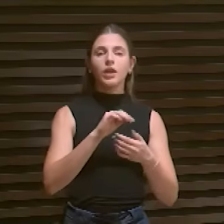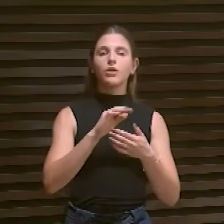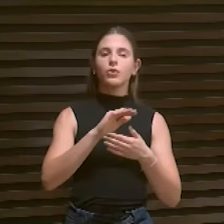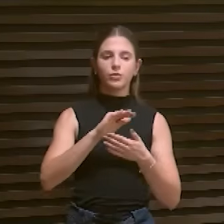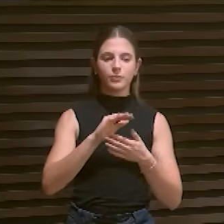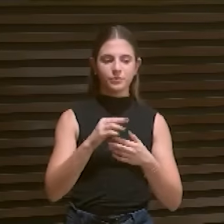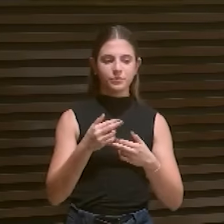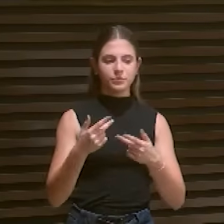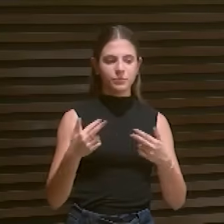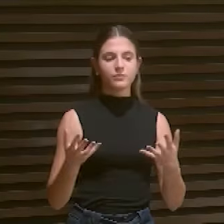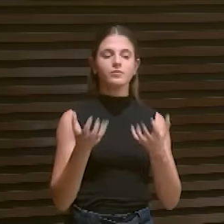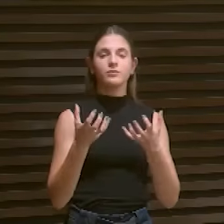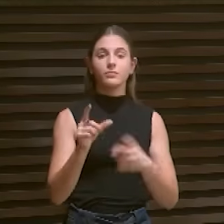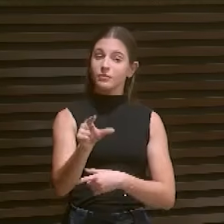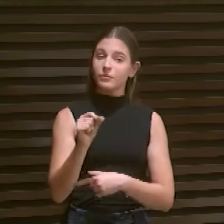do que é mundanismo,